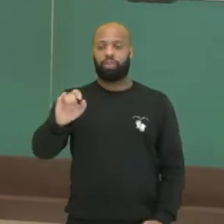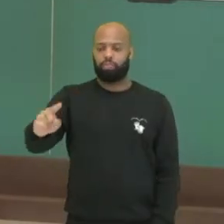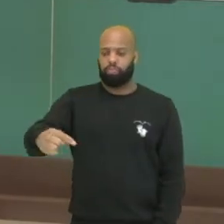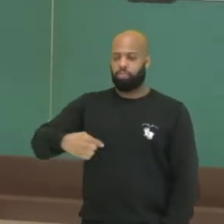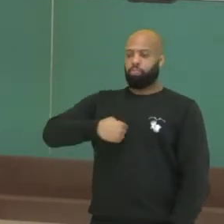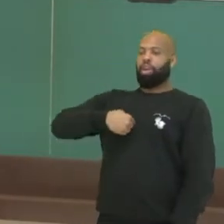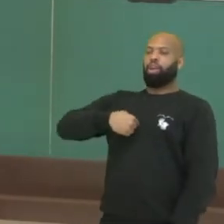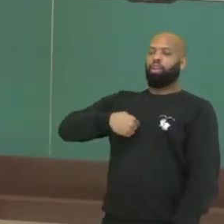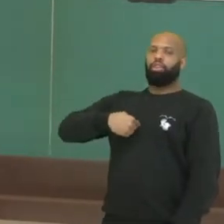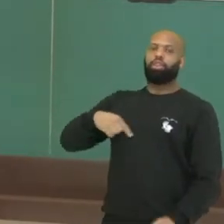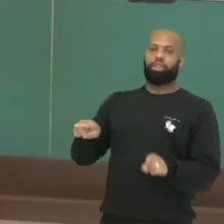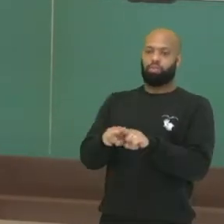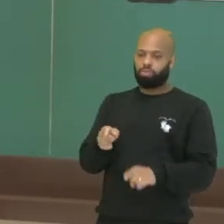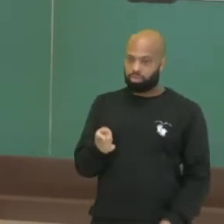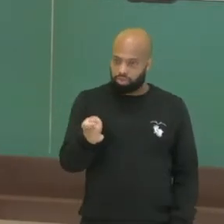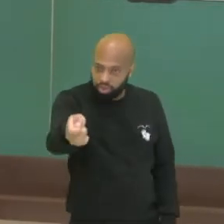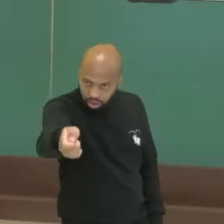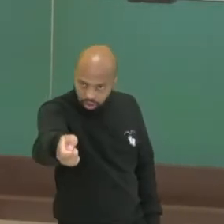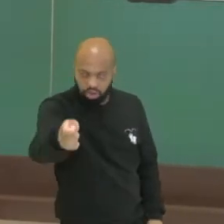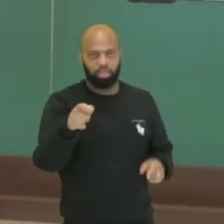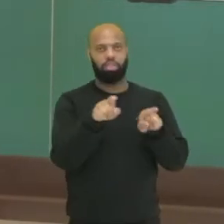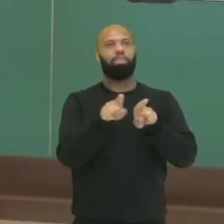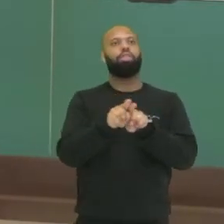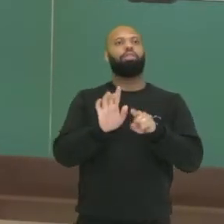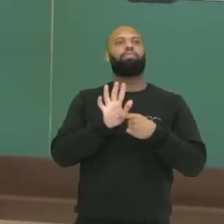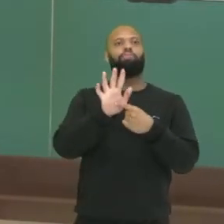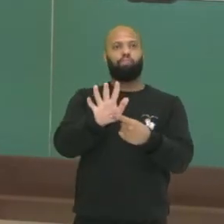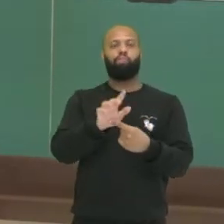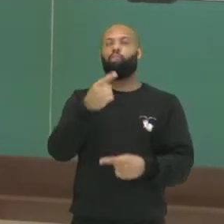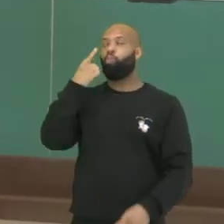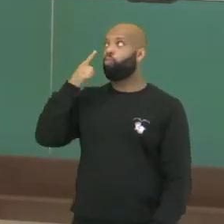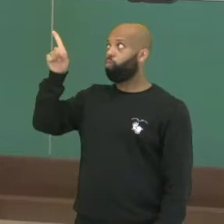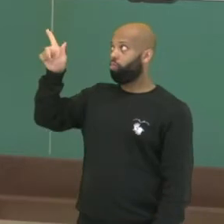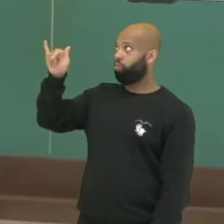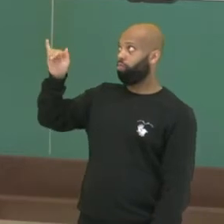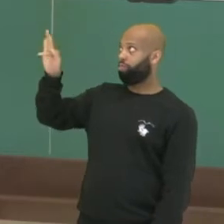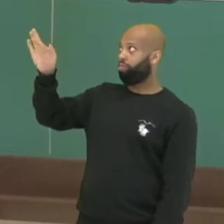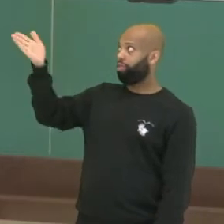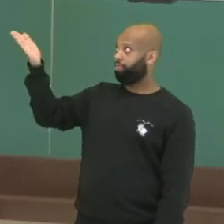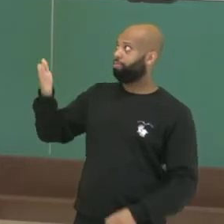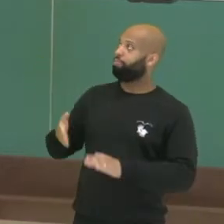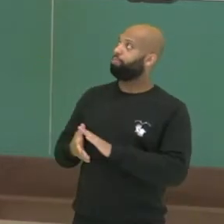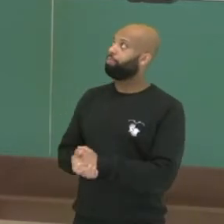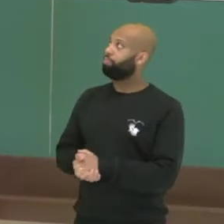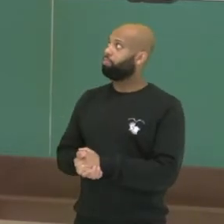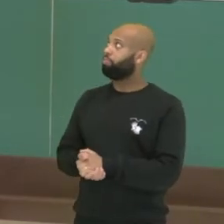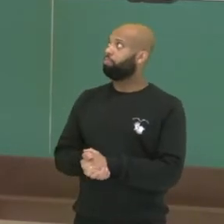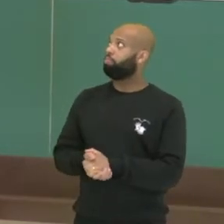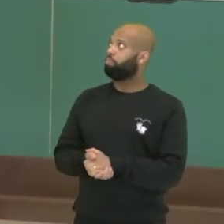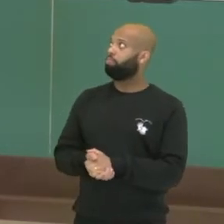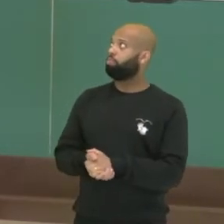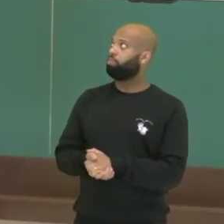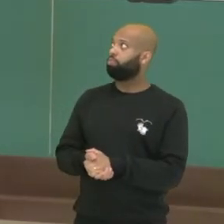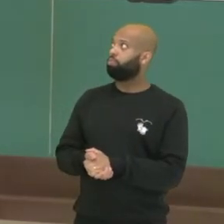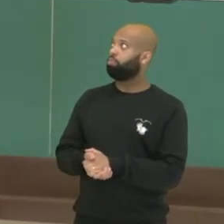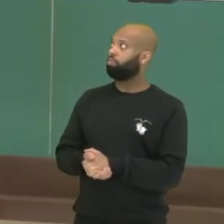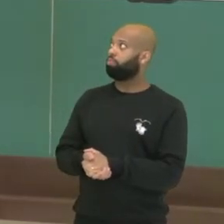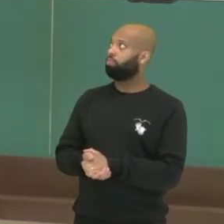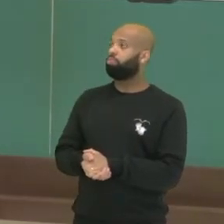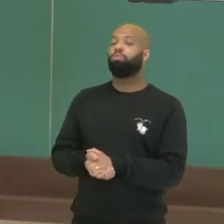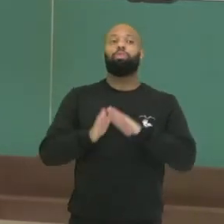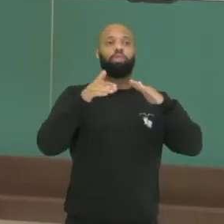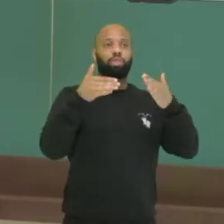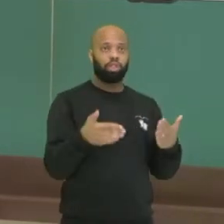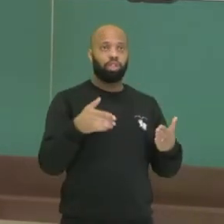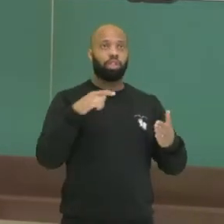o toque e quem pratica o toque ali com a espada. Então a gente consegue observar que